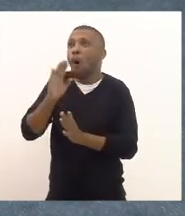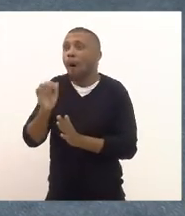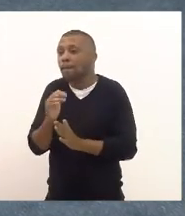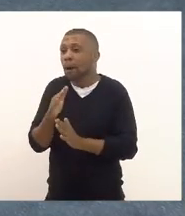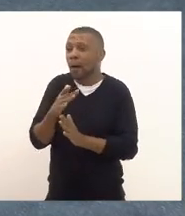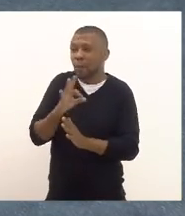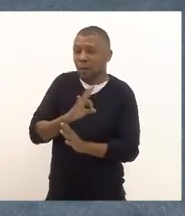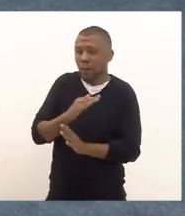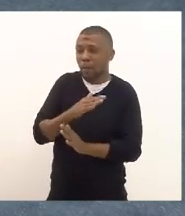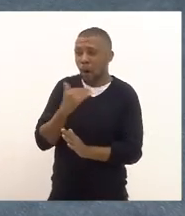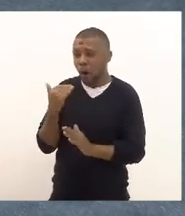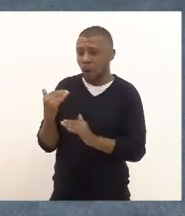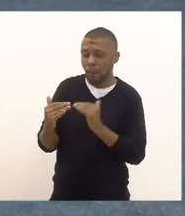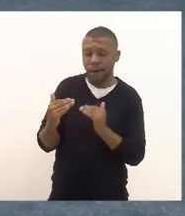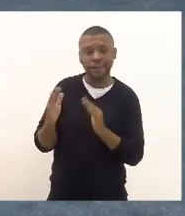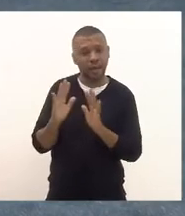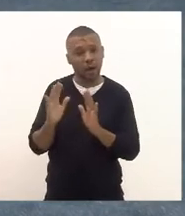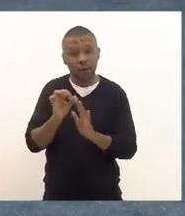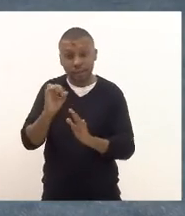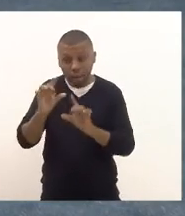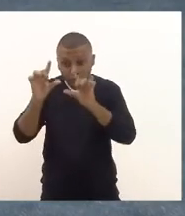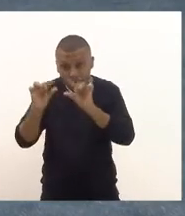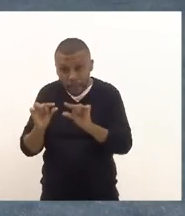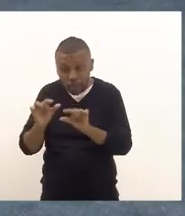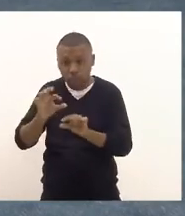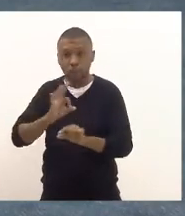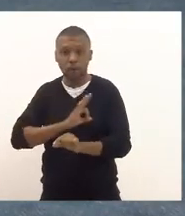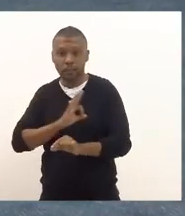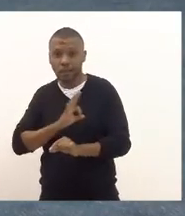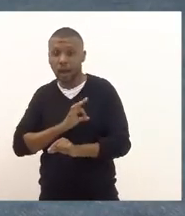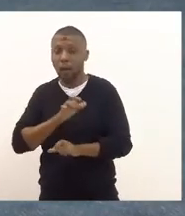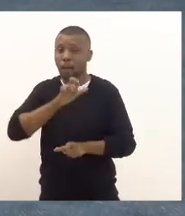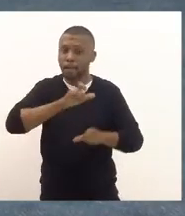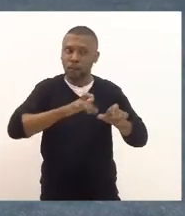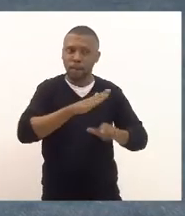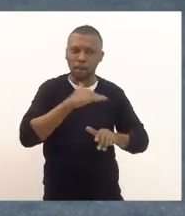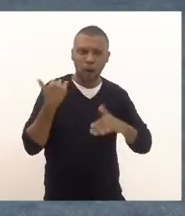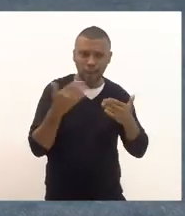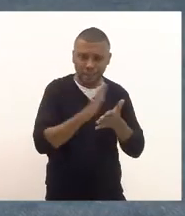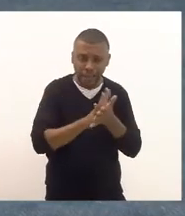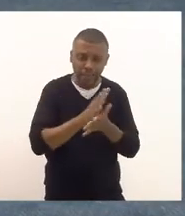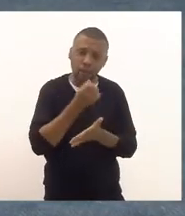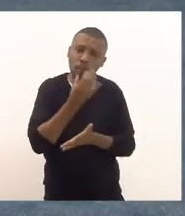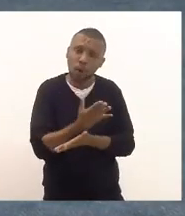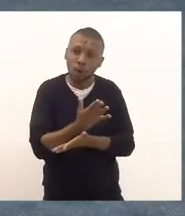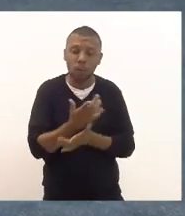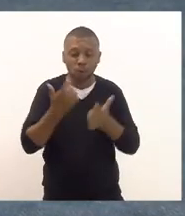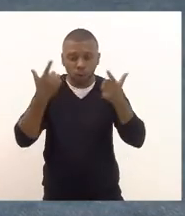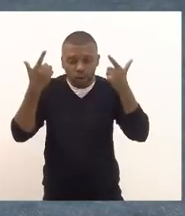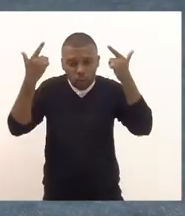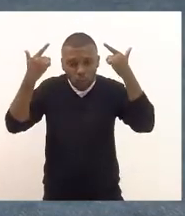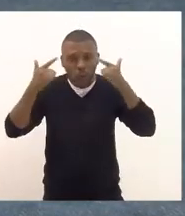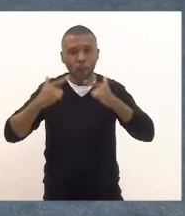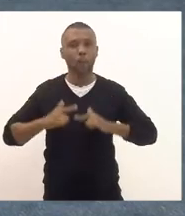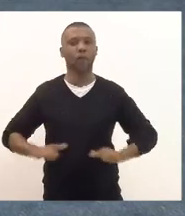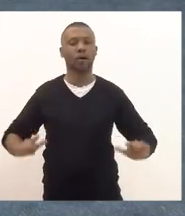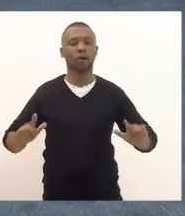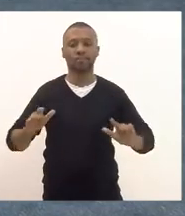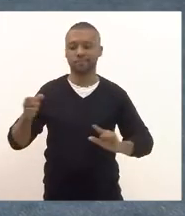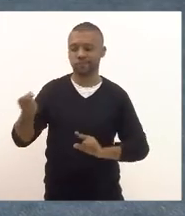policial morreu ficar ferido melhor é quanto menos pessoas morrerem melhor é o bom é neutralizar